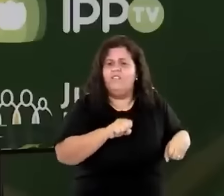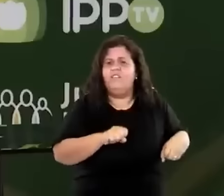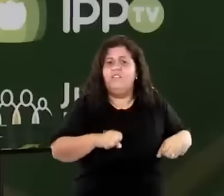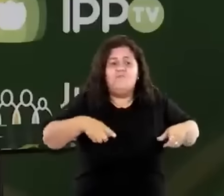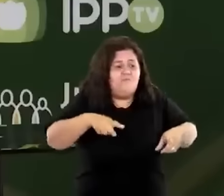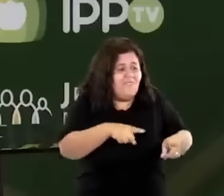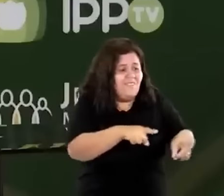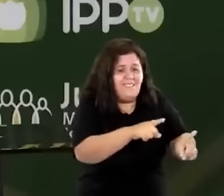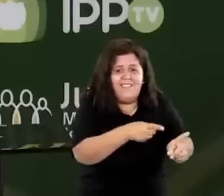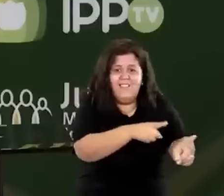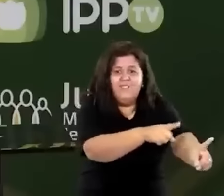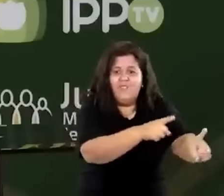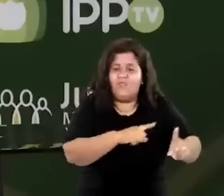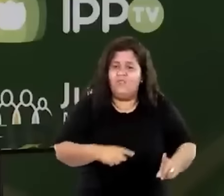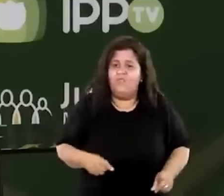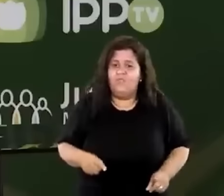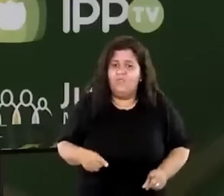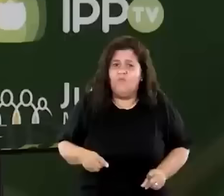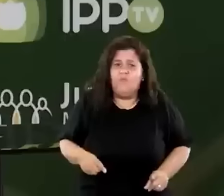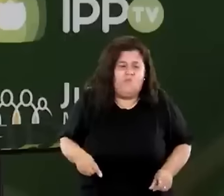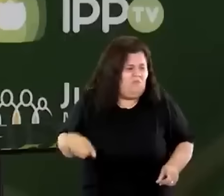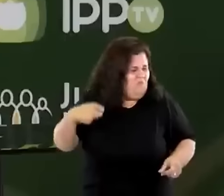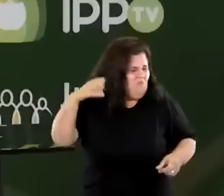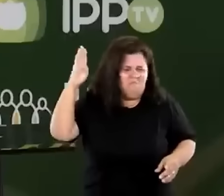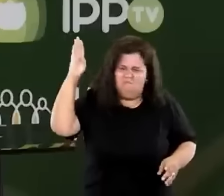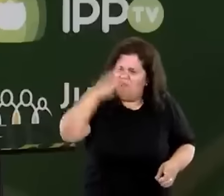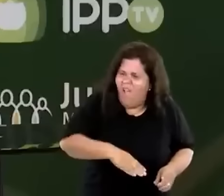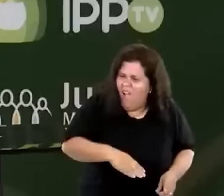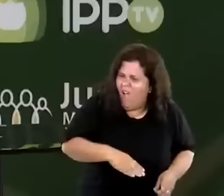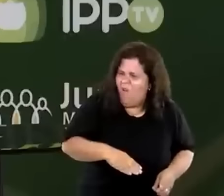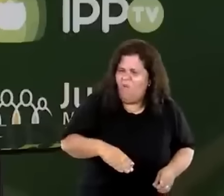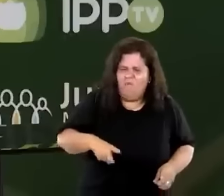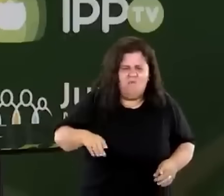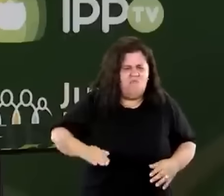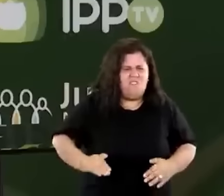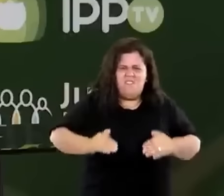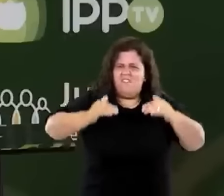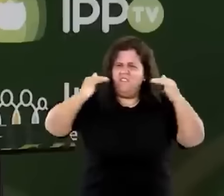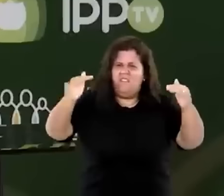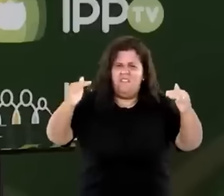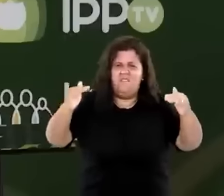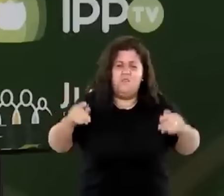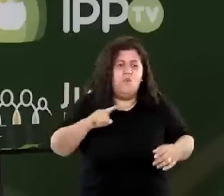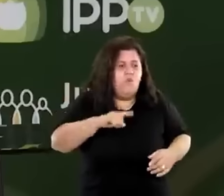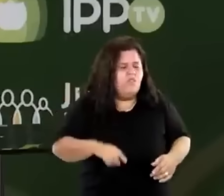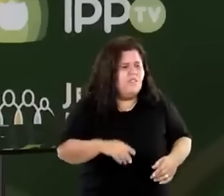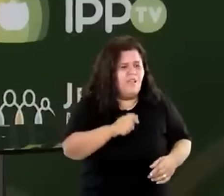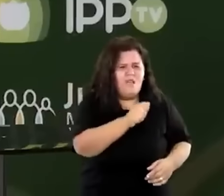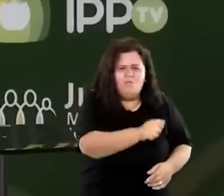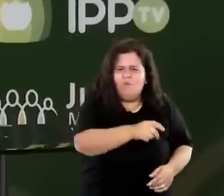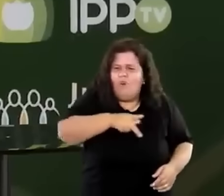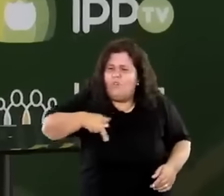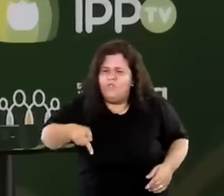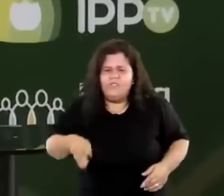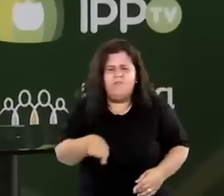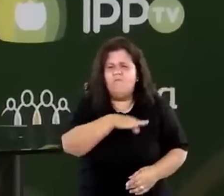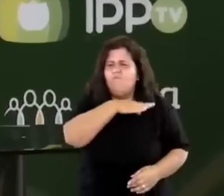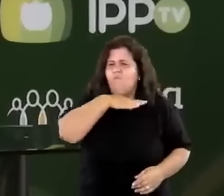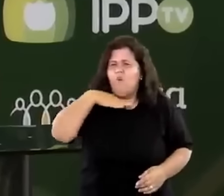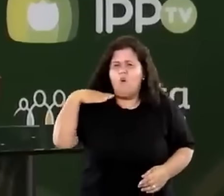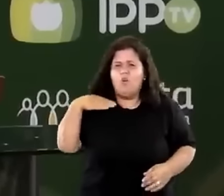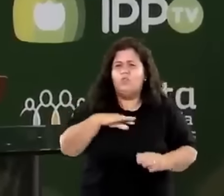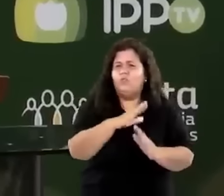perseguidos com grande crueldade os apóstolos de Jesus estavam mortos exceto